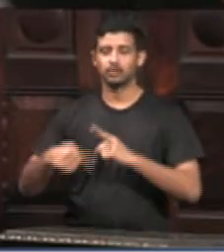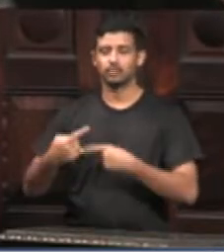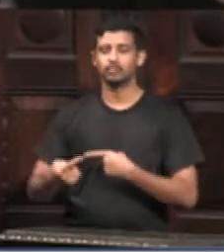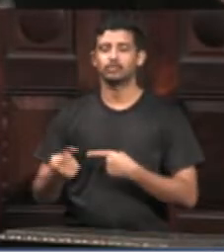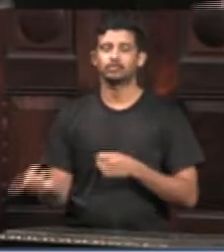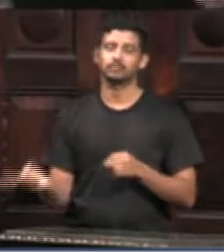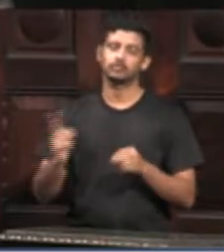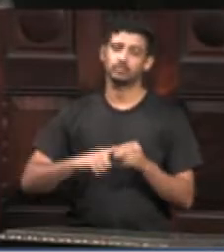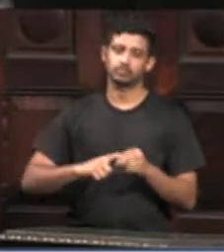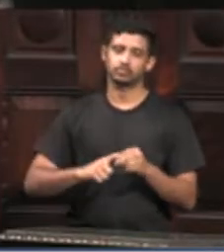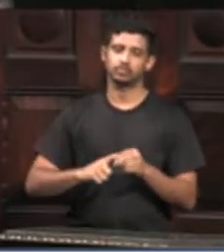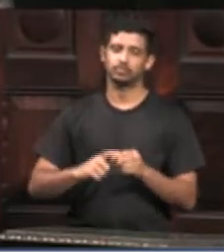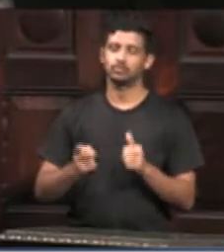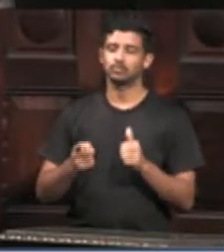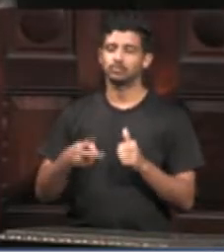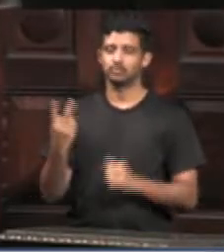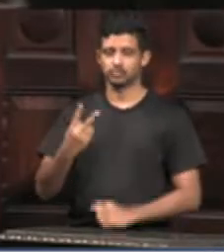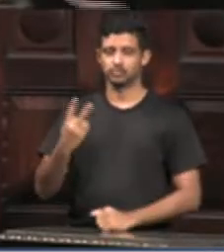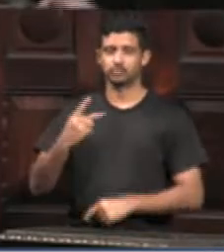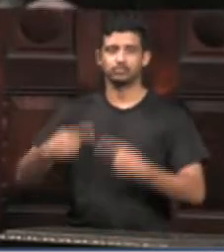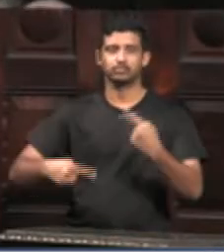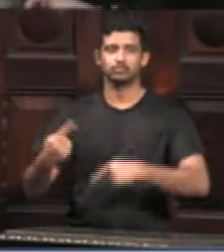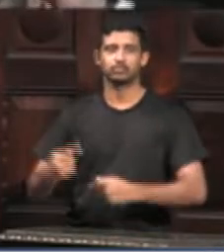para a segunda discussão.